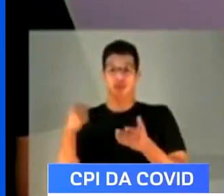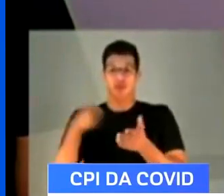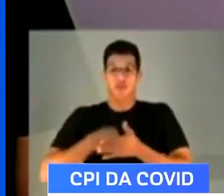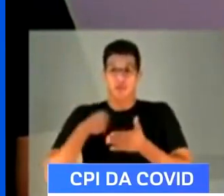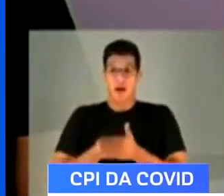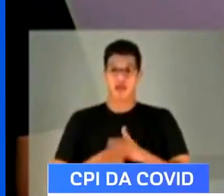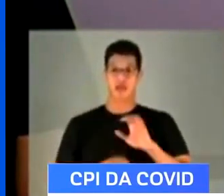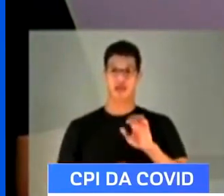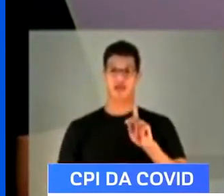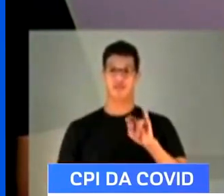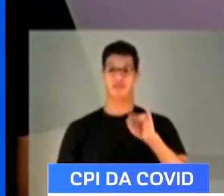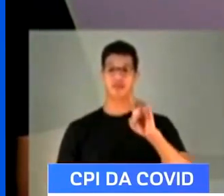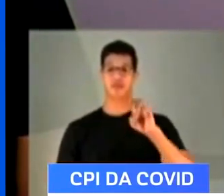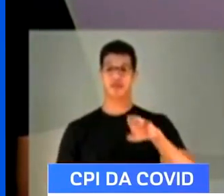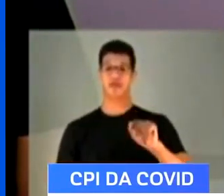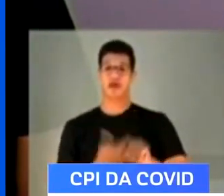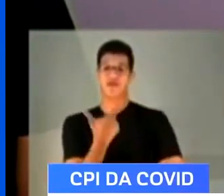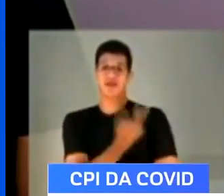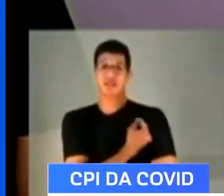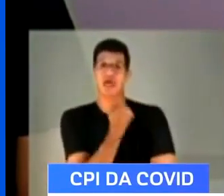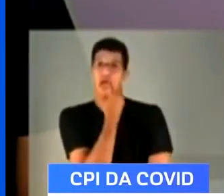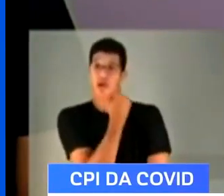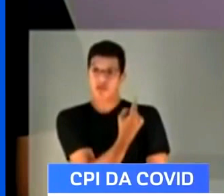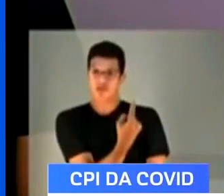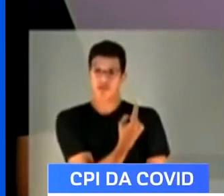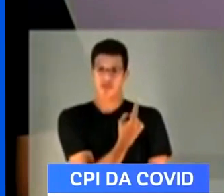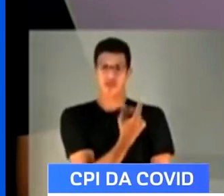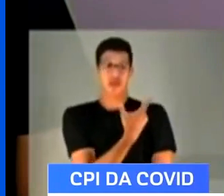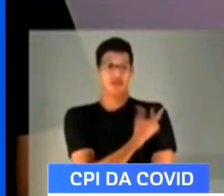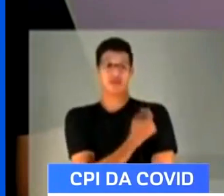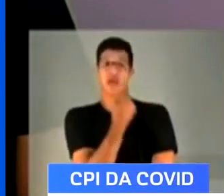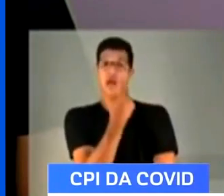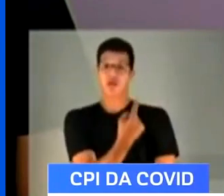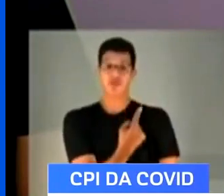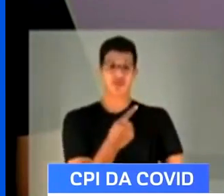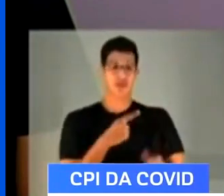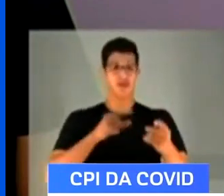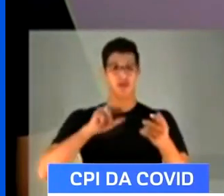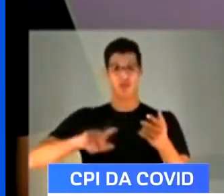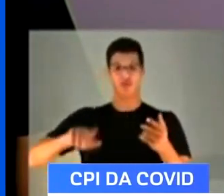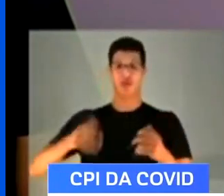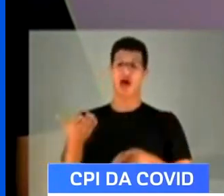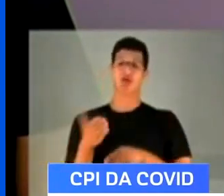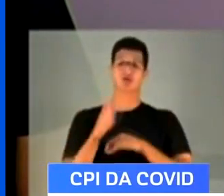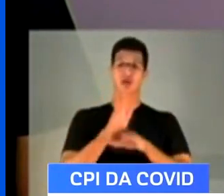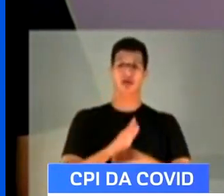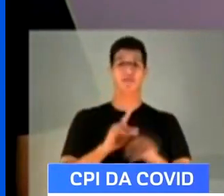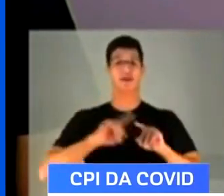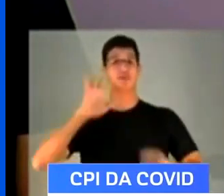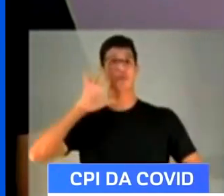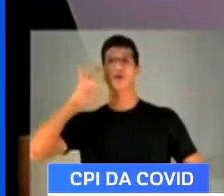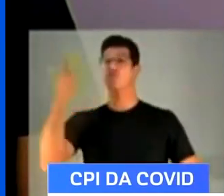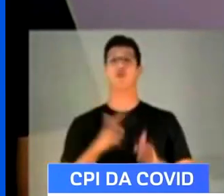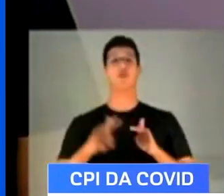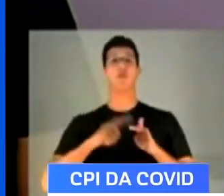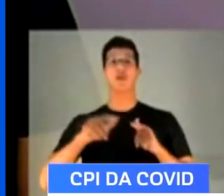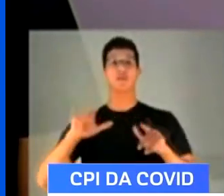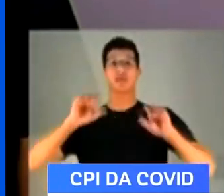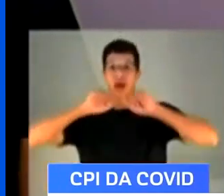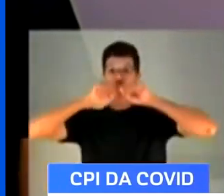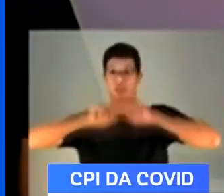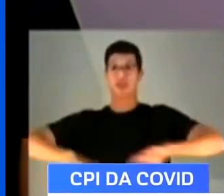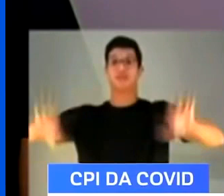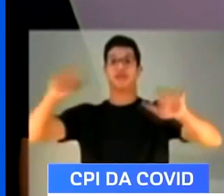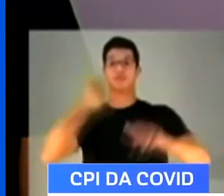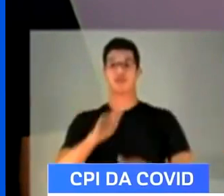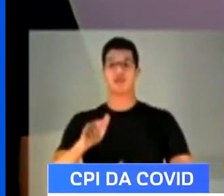à epidemia em si, a vacina é um, né? E a vacina, nesse momento, ela ajudaria muito, mas não resolveria o problema da epidemia. Ela